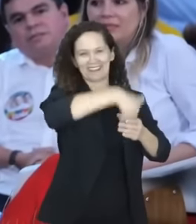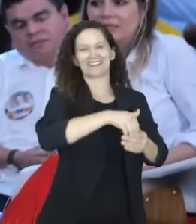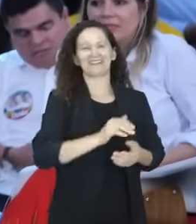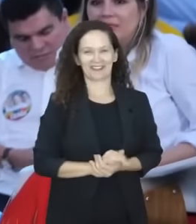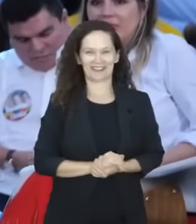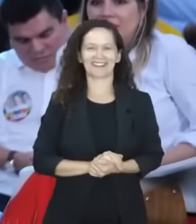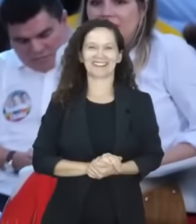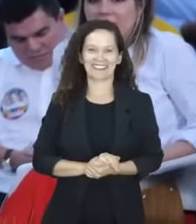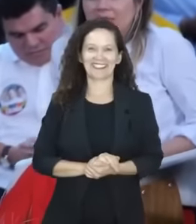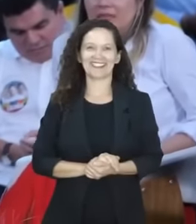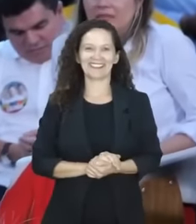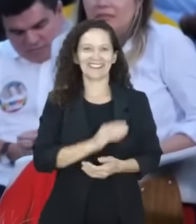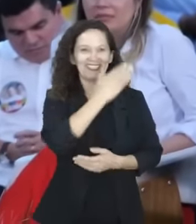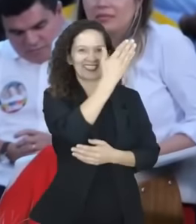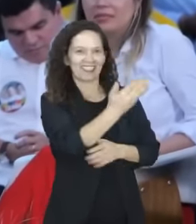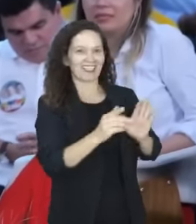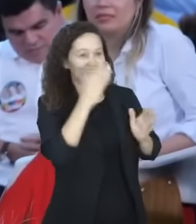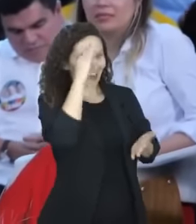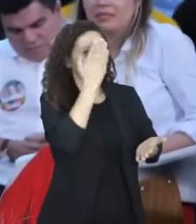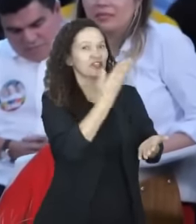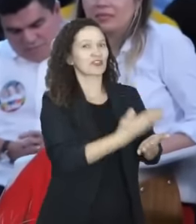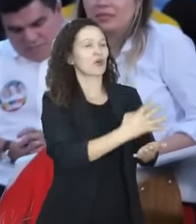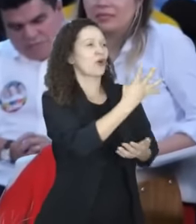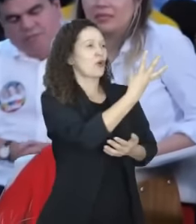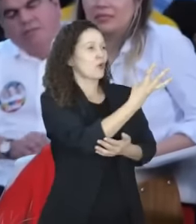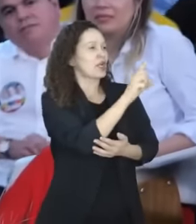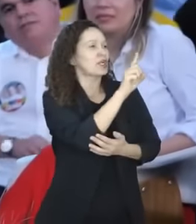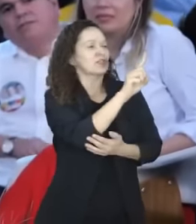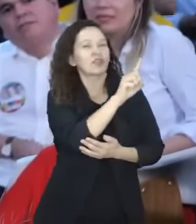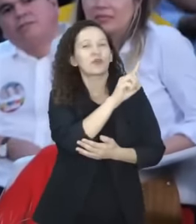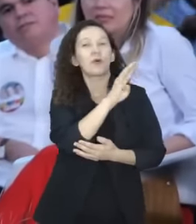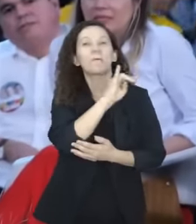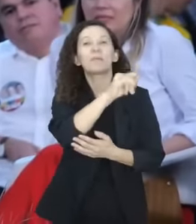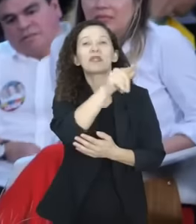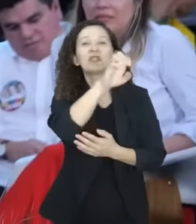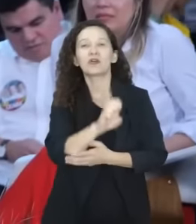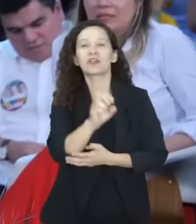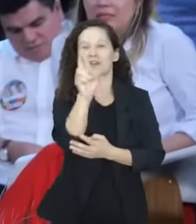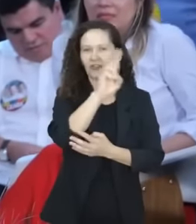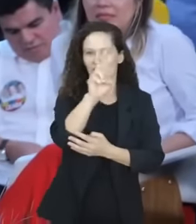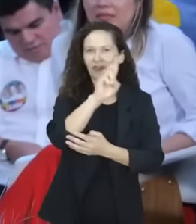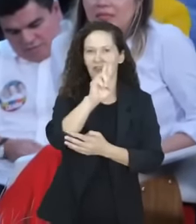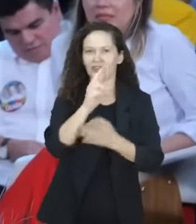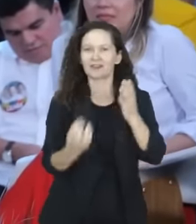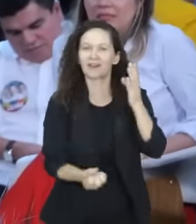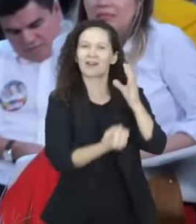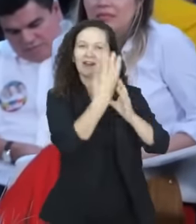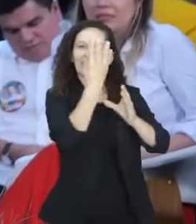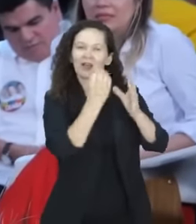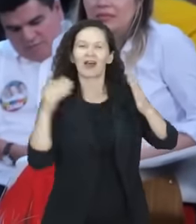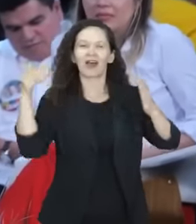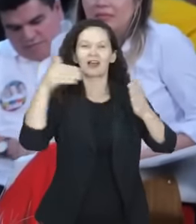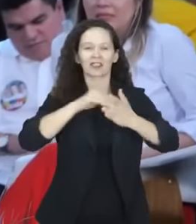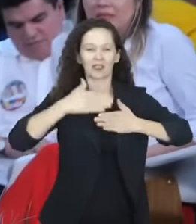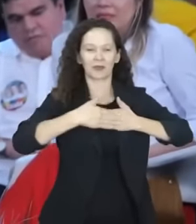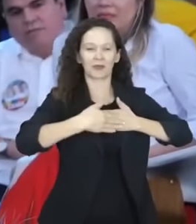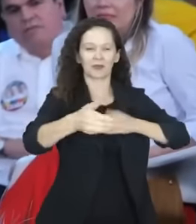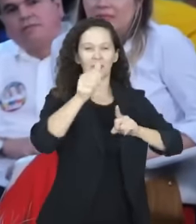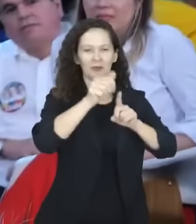investiu 41 bilhões de reais para criar até dezembro. Se ele tivesse